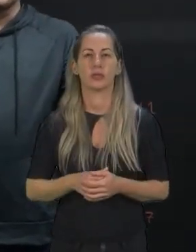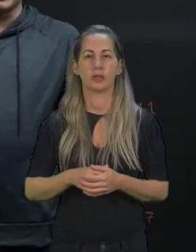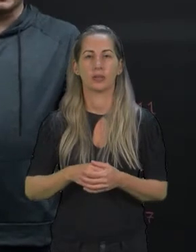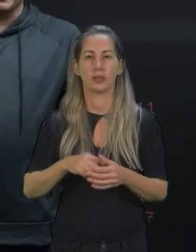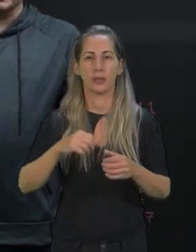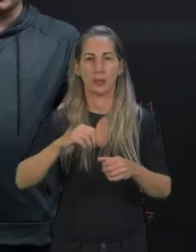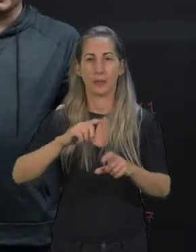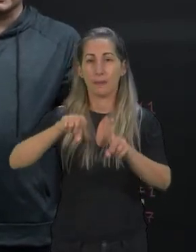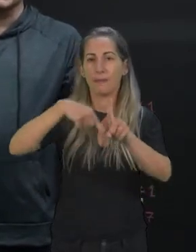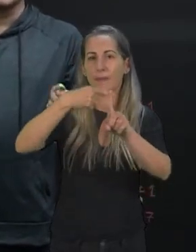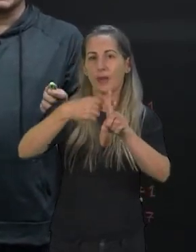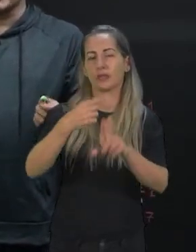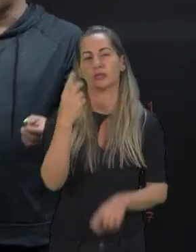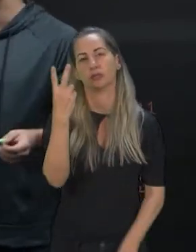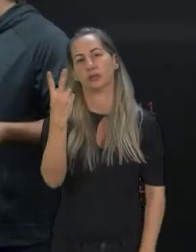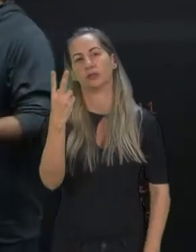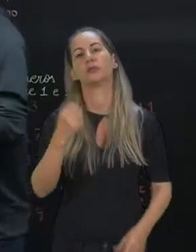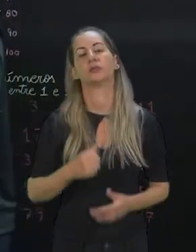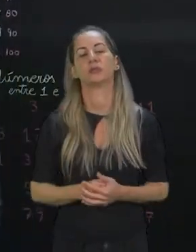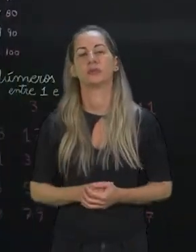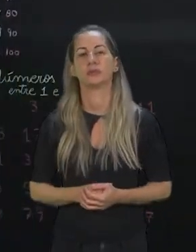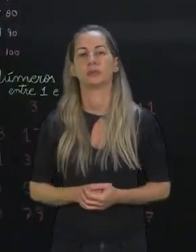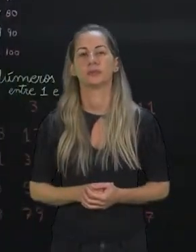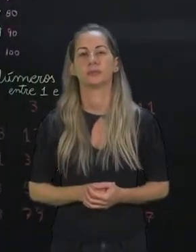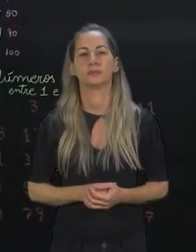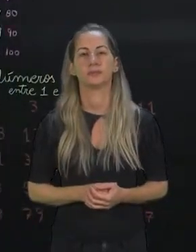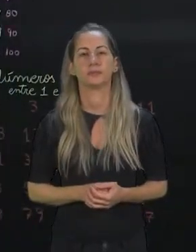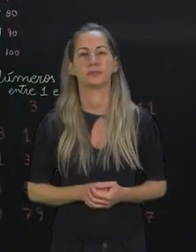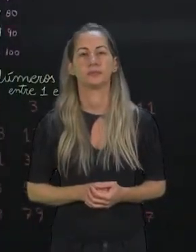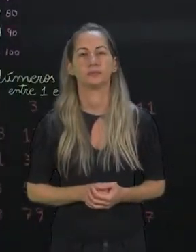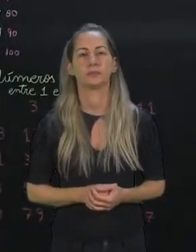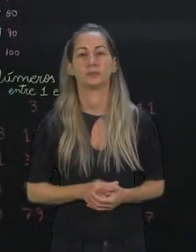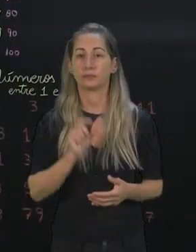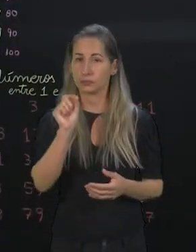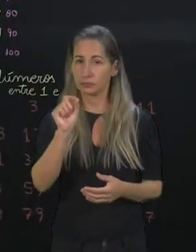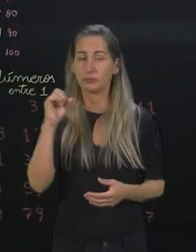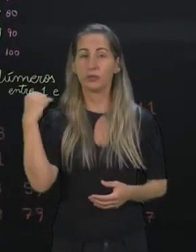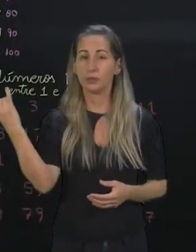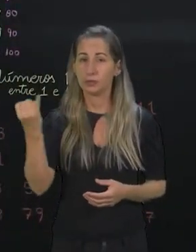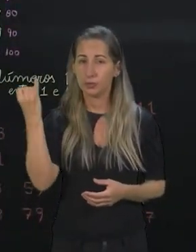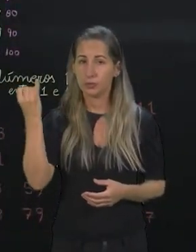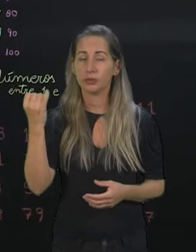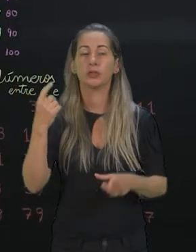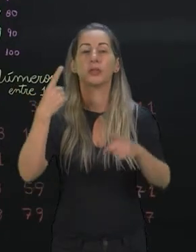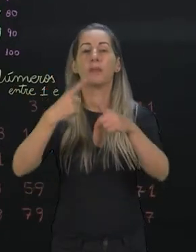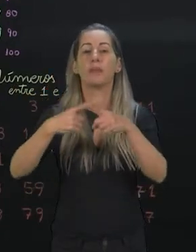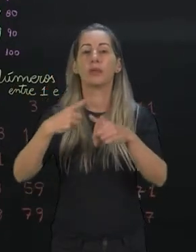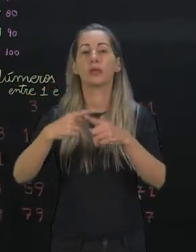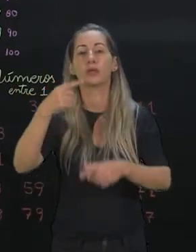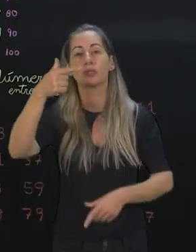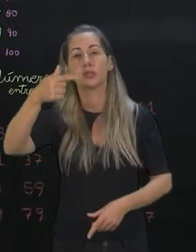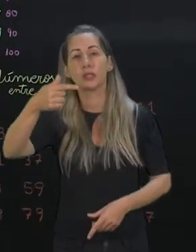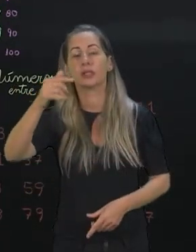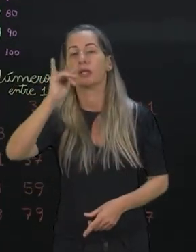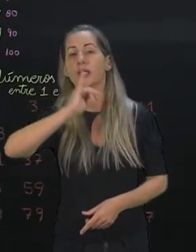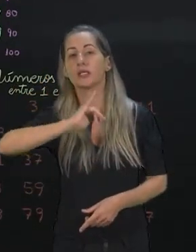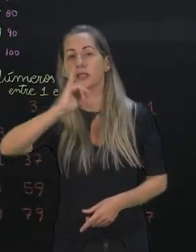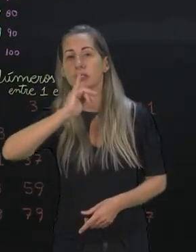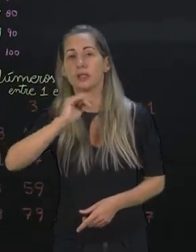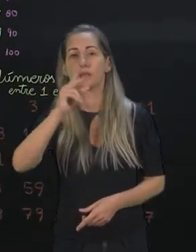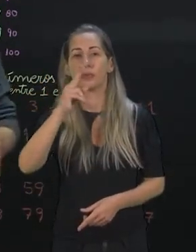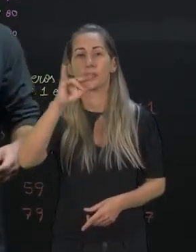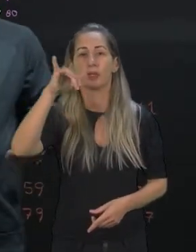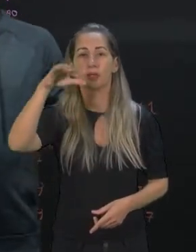de 2 divisores, tá legal? Agora, olha só, detalhe importante. Por que o 7, por exemplo, ele é